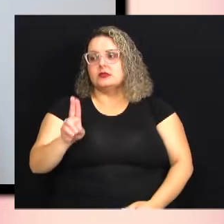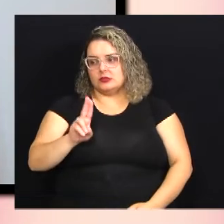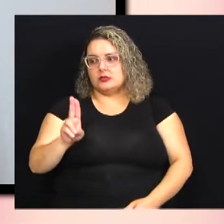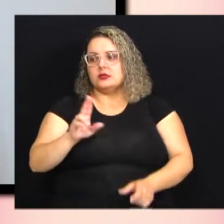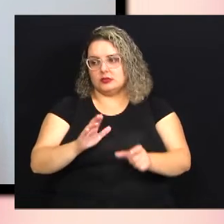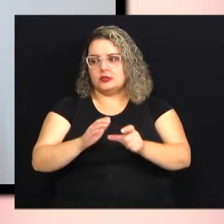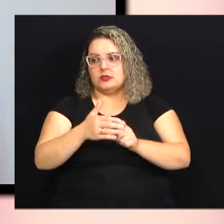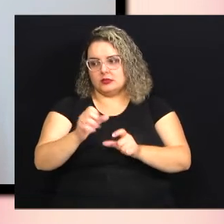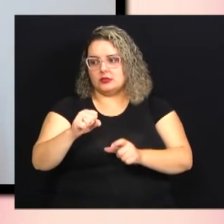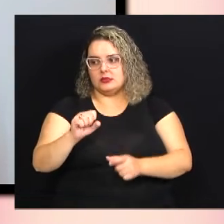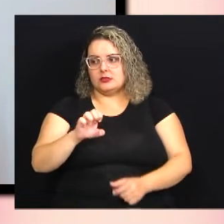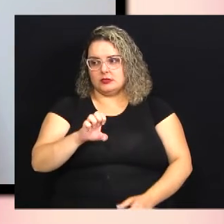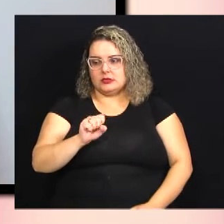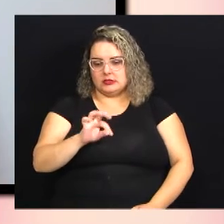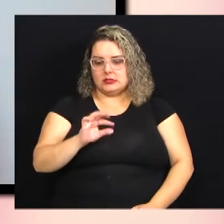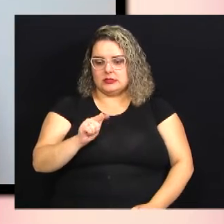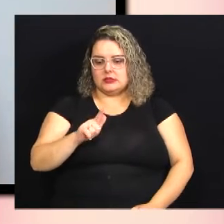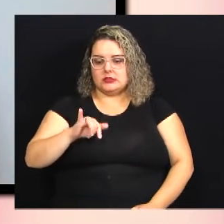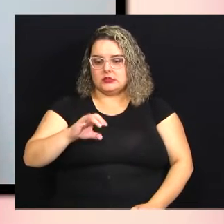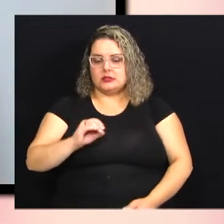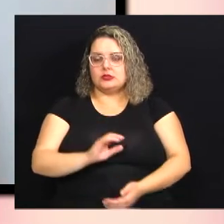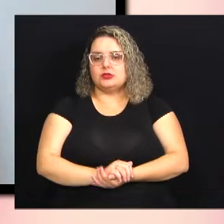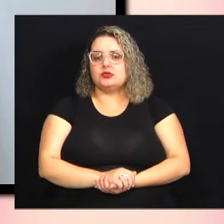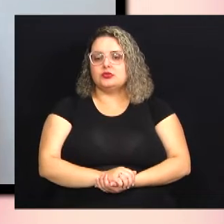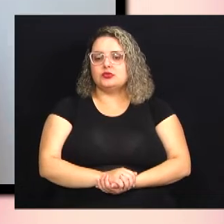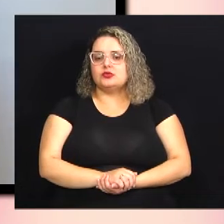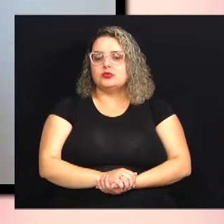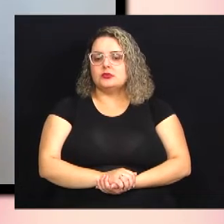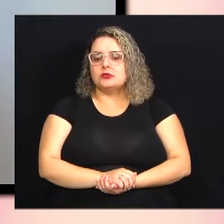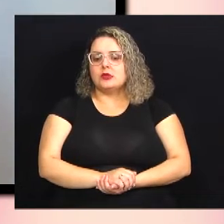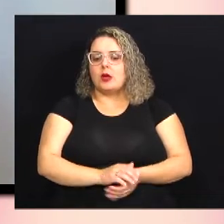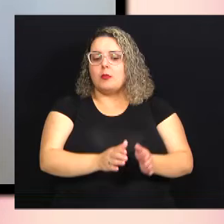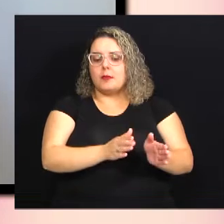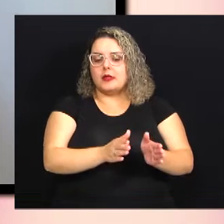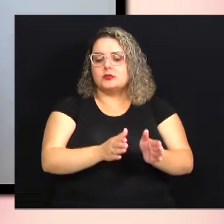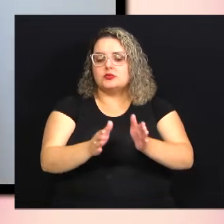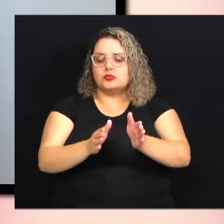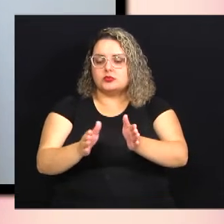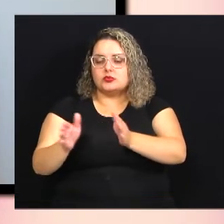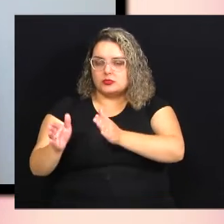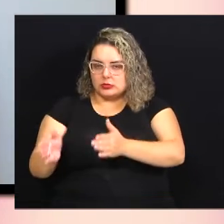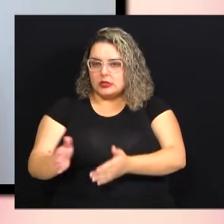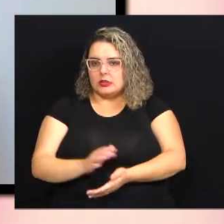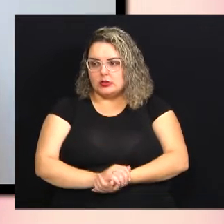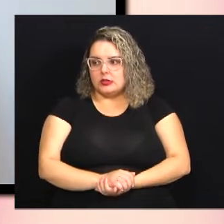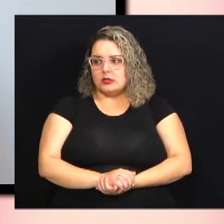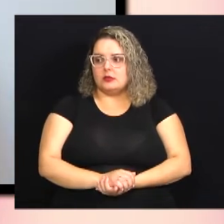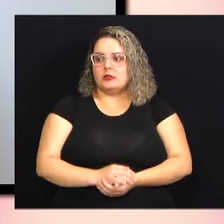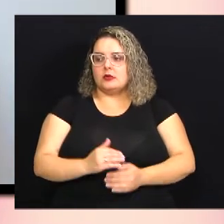esse termo estágio, sim, né? E assim, com questão